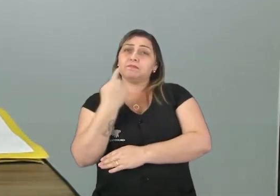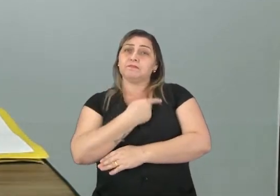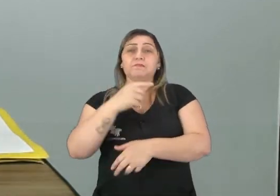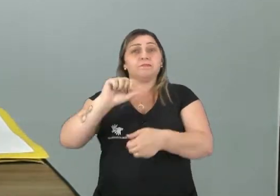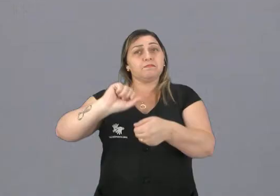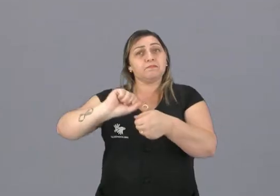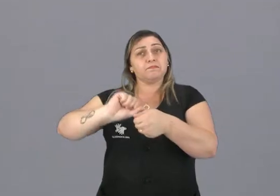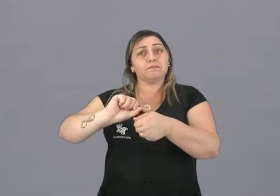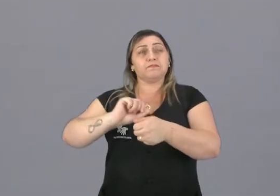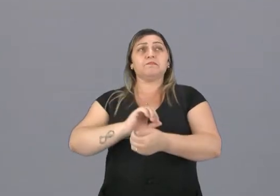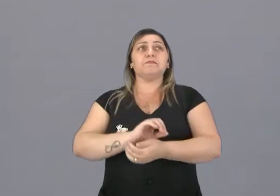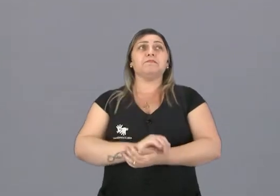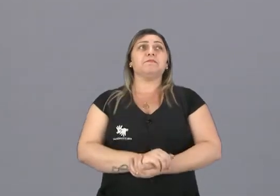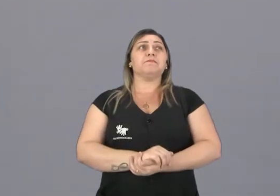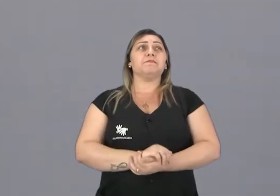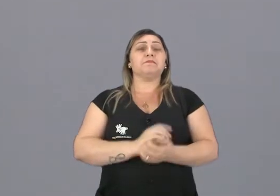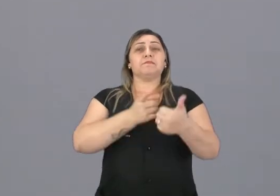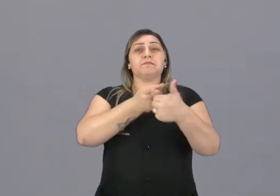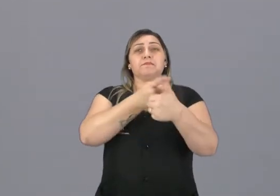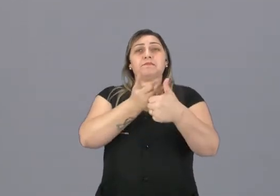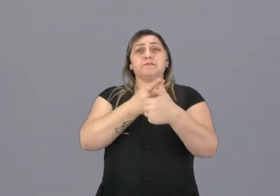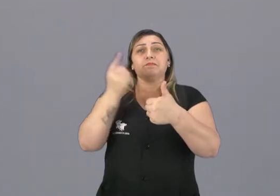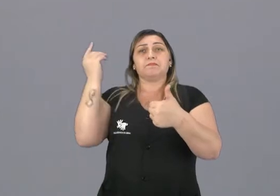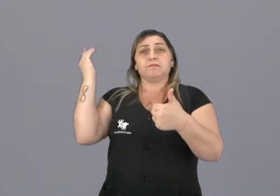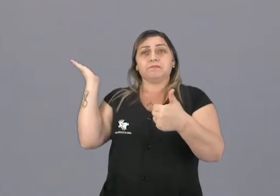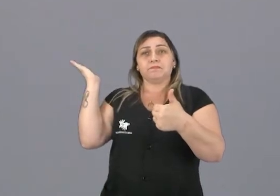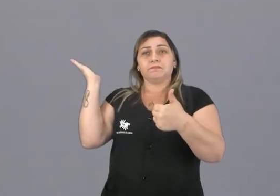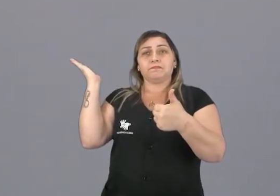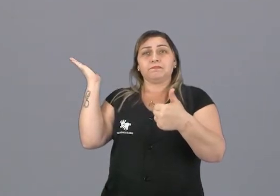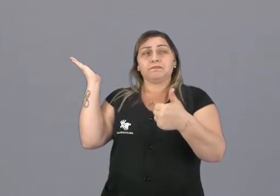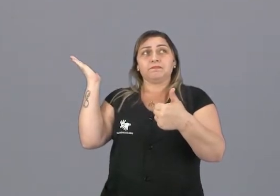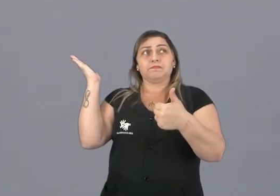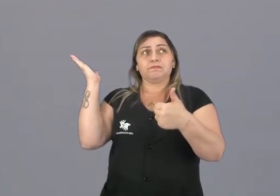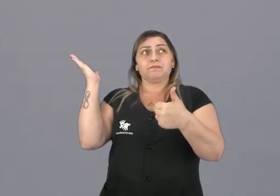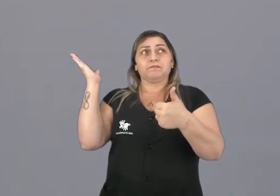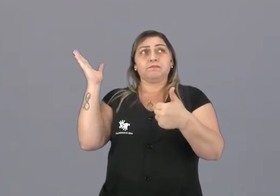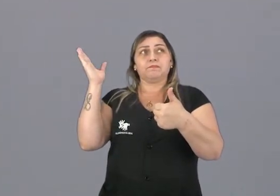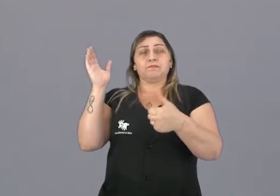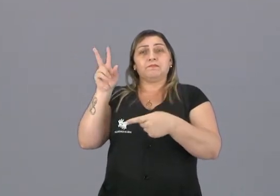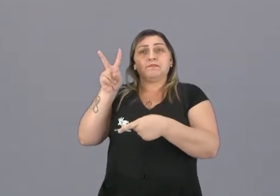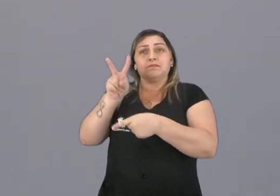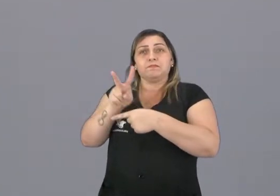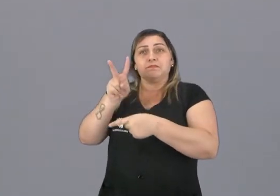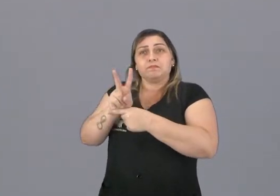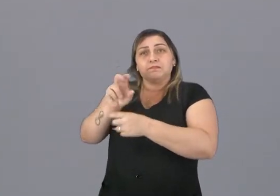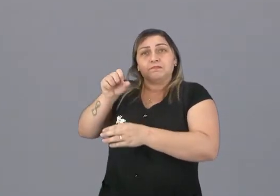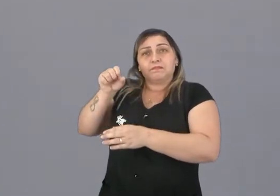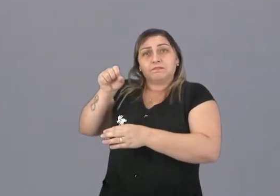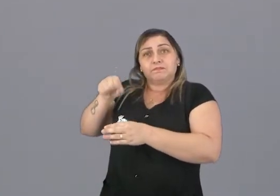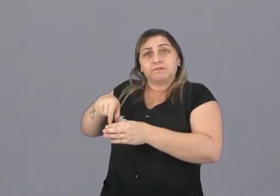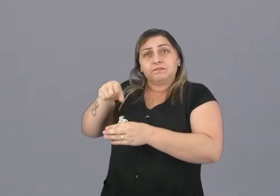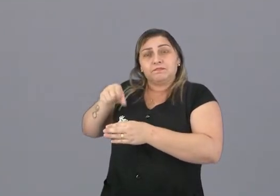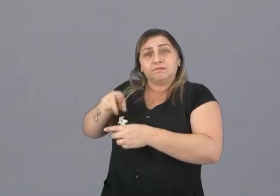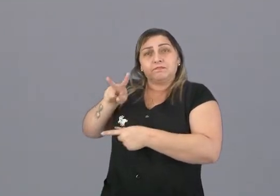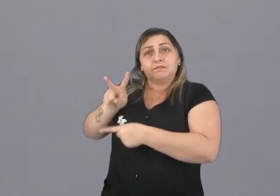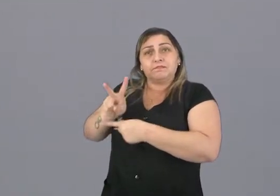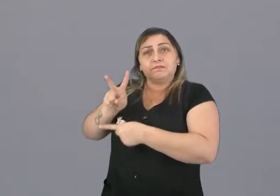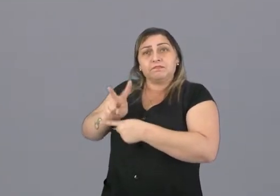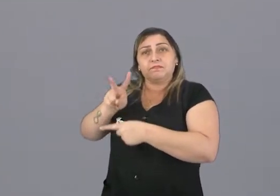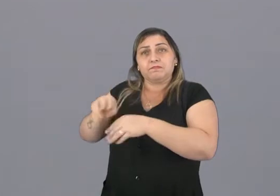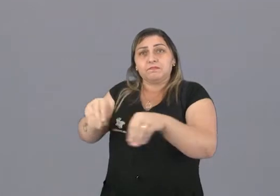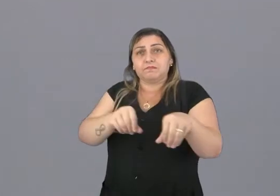ó, vamos para o primeiro. Então, temos aqui, ó, o cultivo do milho, certo? Onde ele é cultivado, a